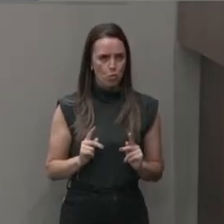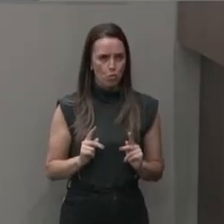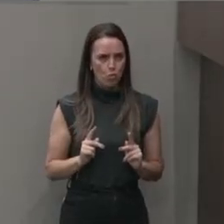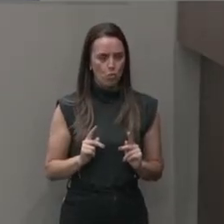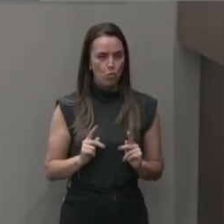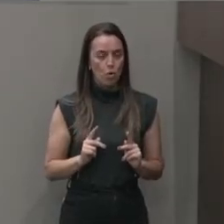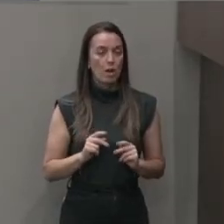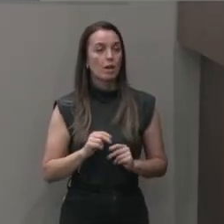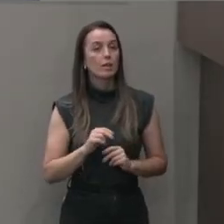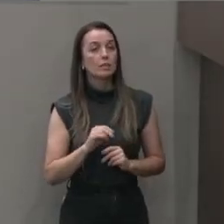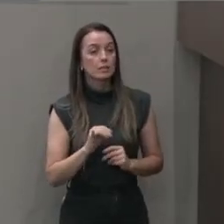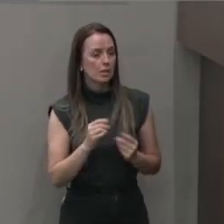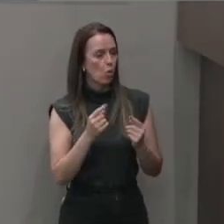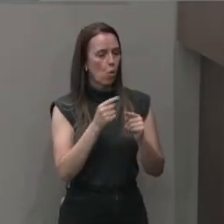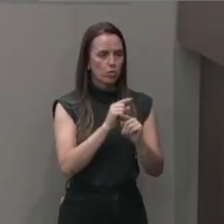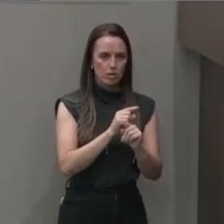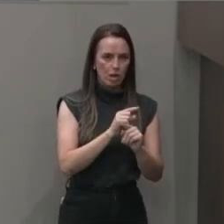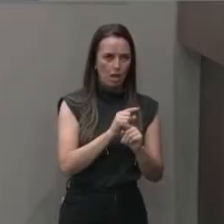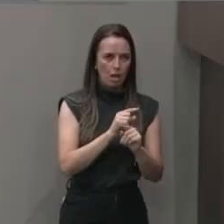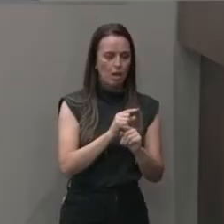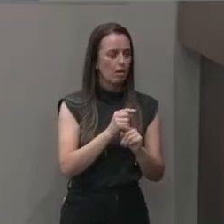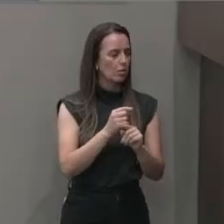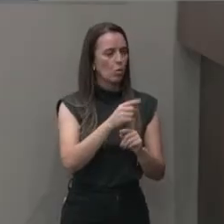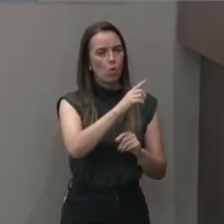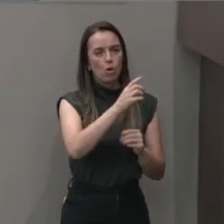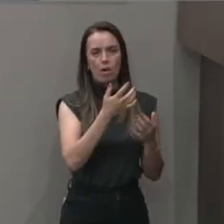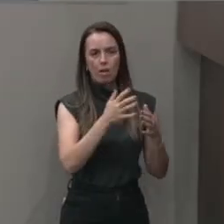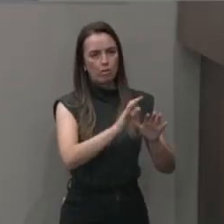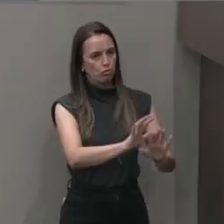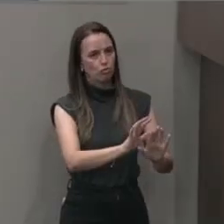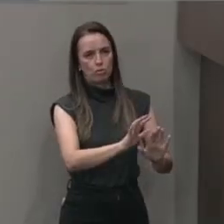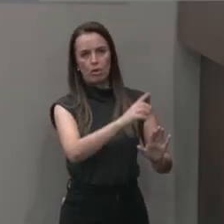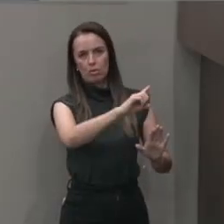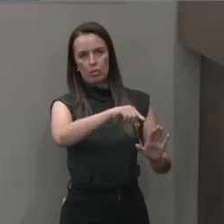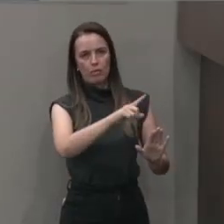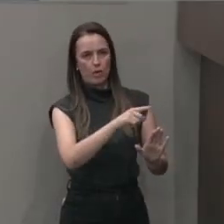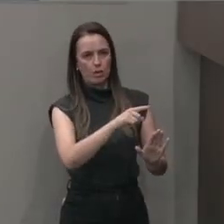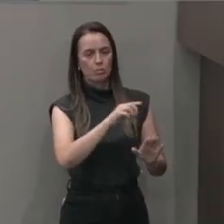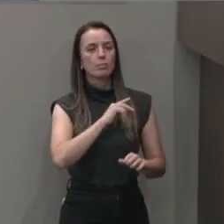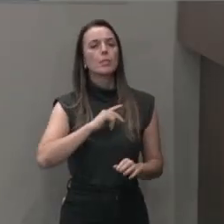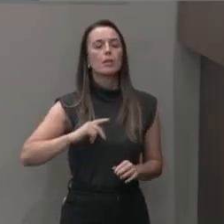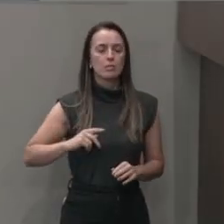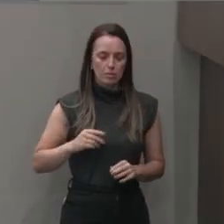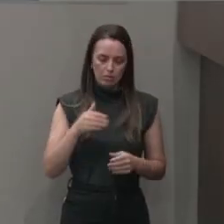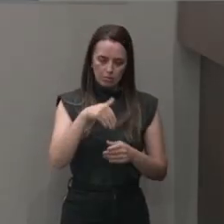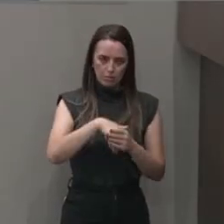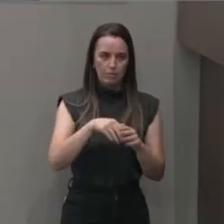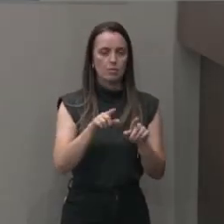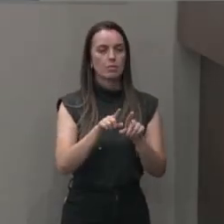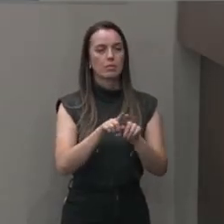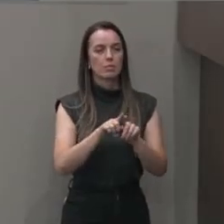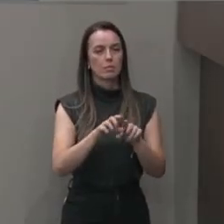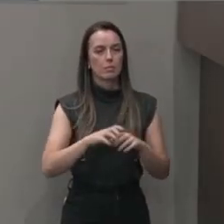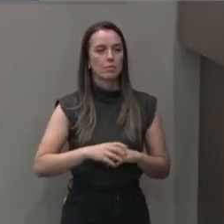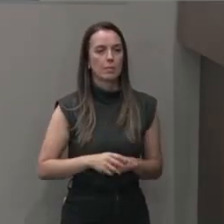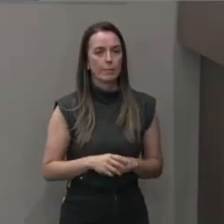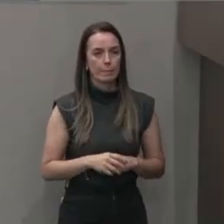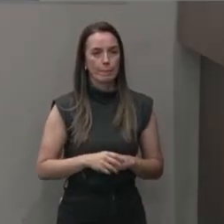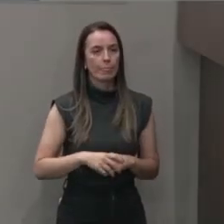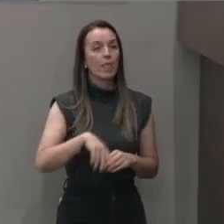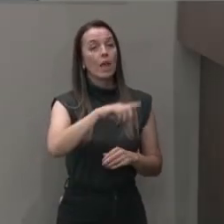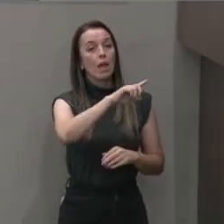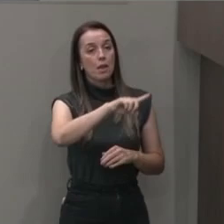veto. Contrário, rejeita o veto. O presidente manifesta seu voto. Veto parcial ao projeto de